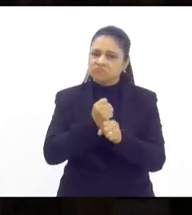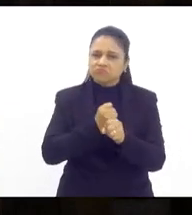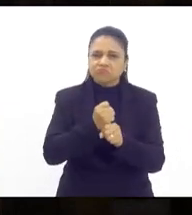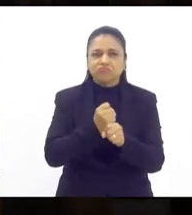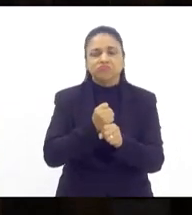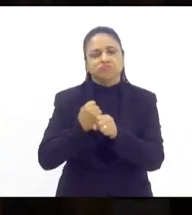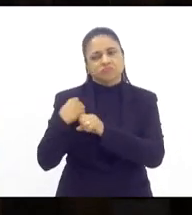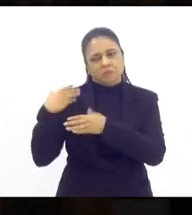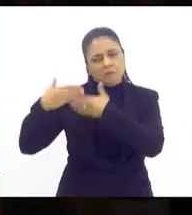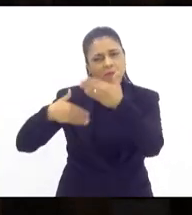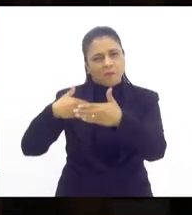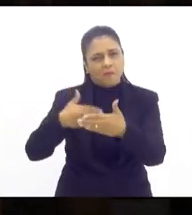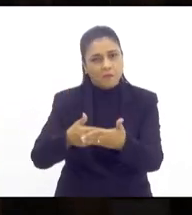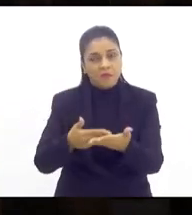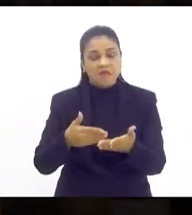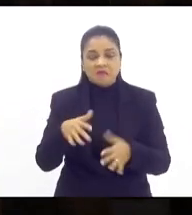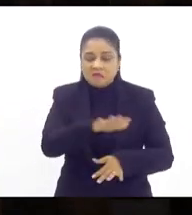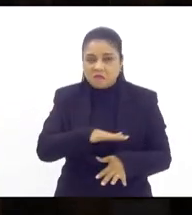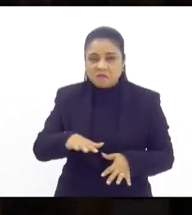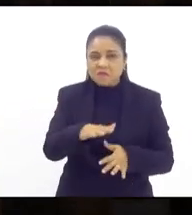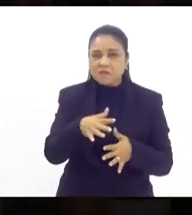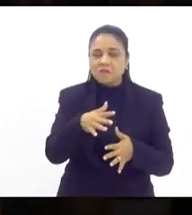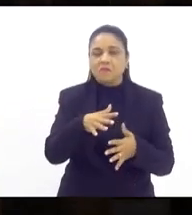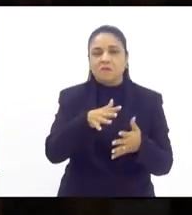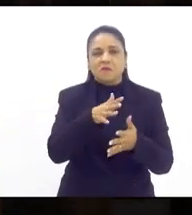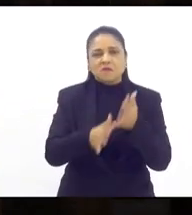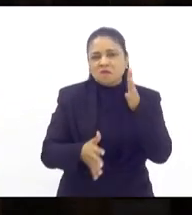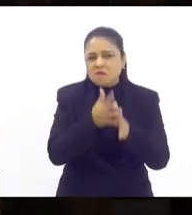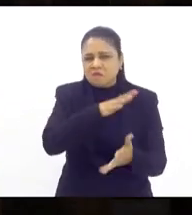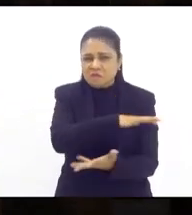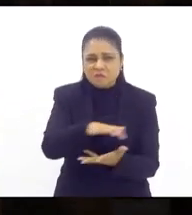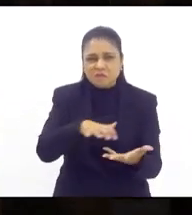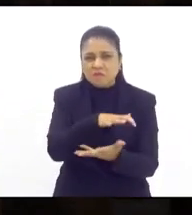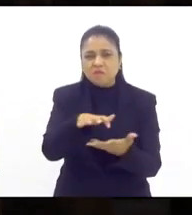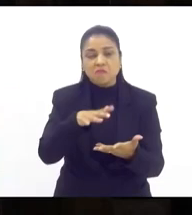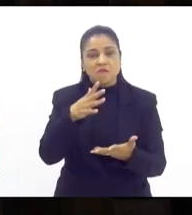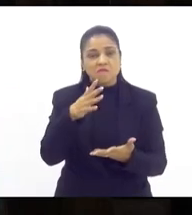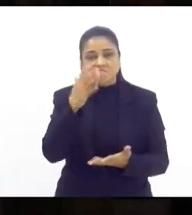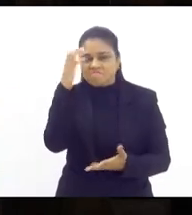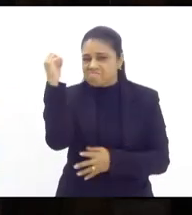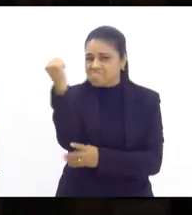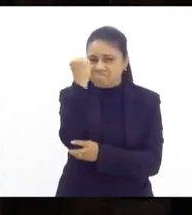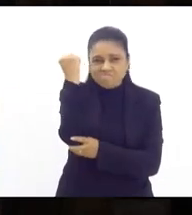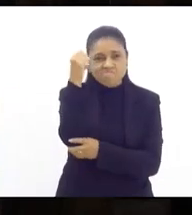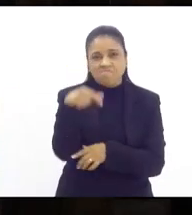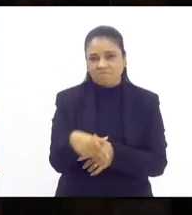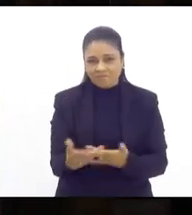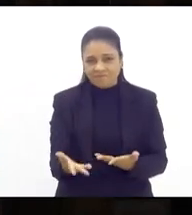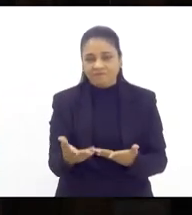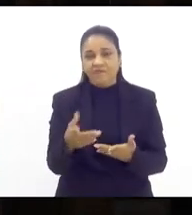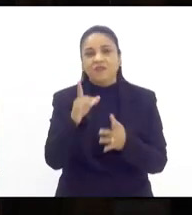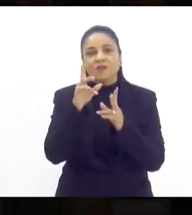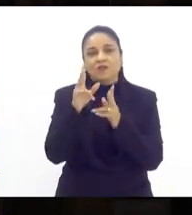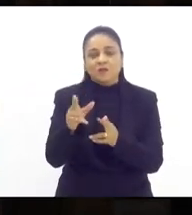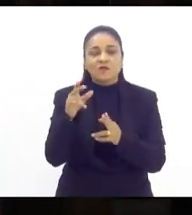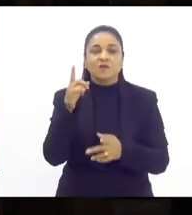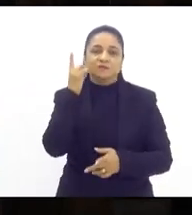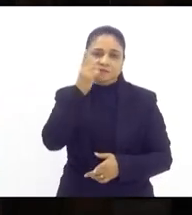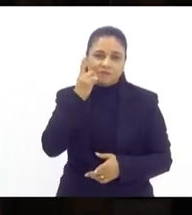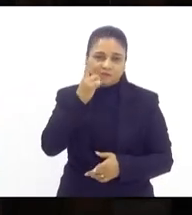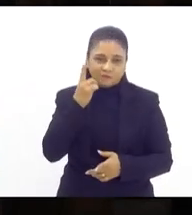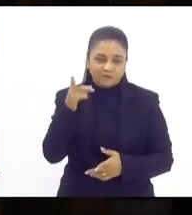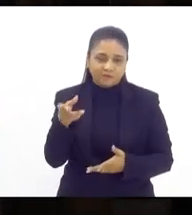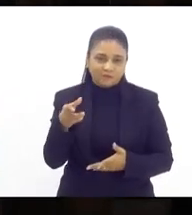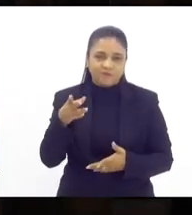desordem pública da região tem ficado mais caótica como o Renato de Paula mesmo falou